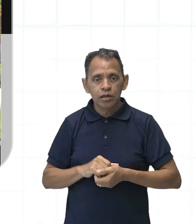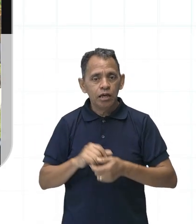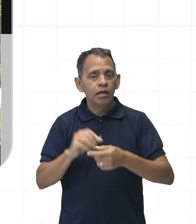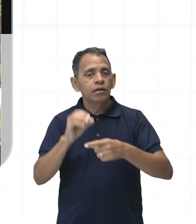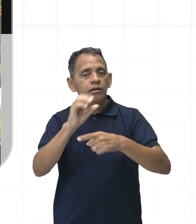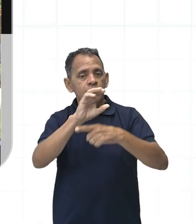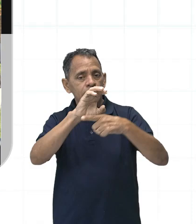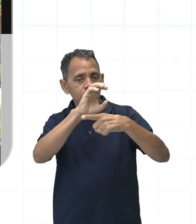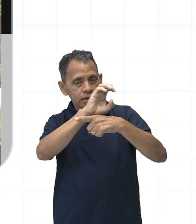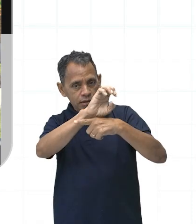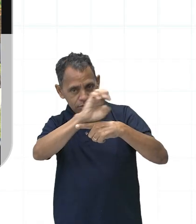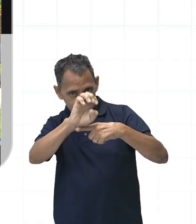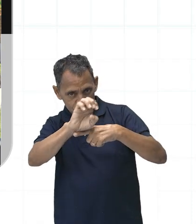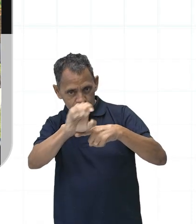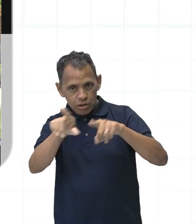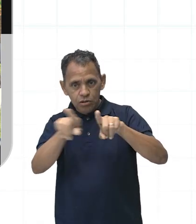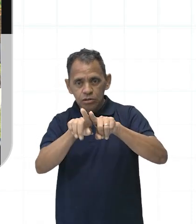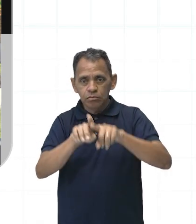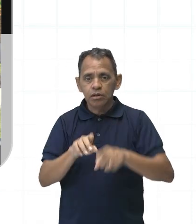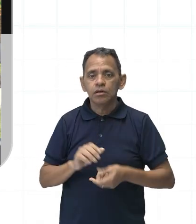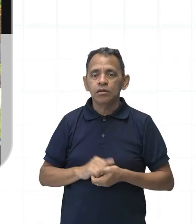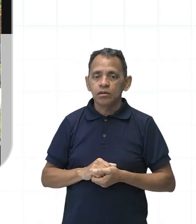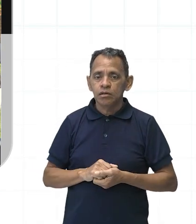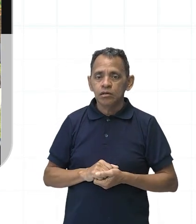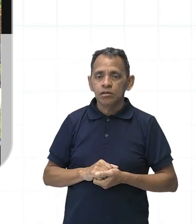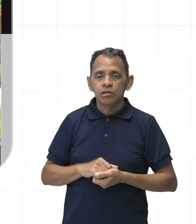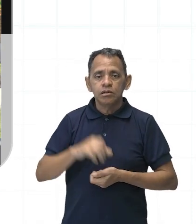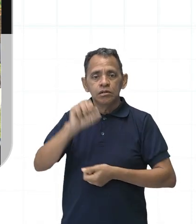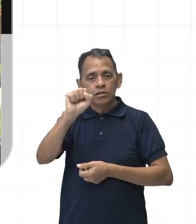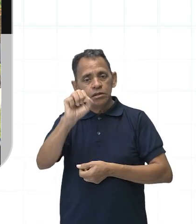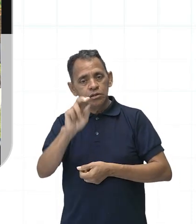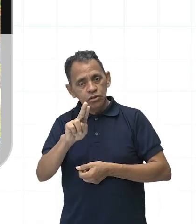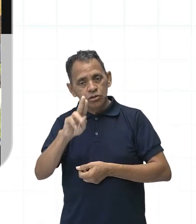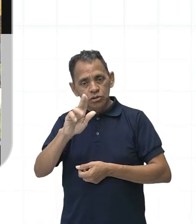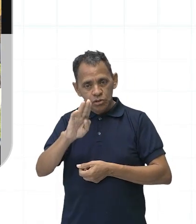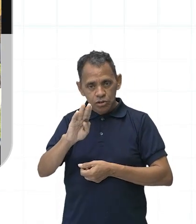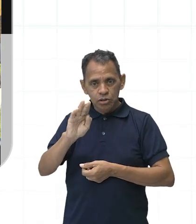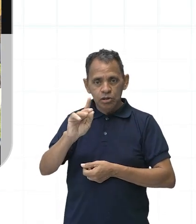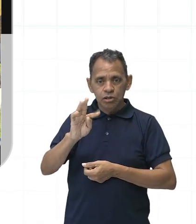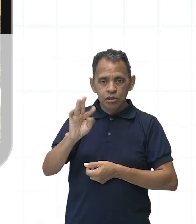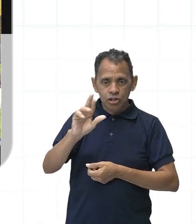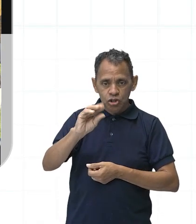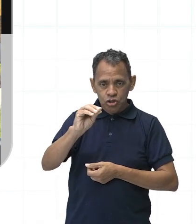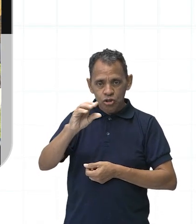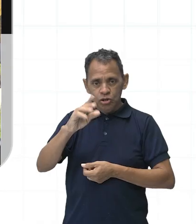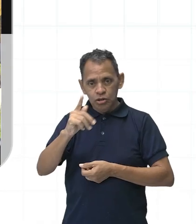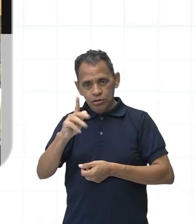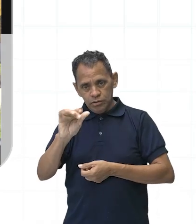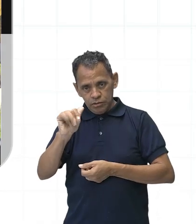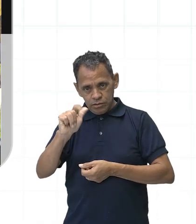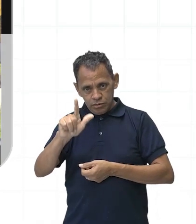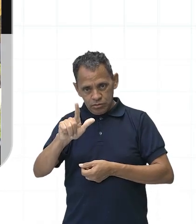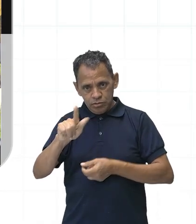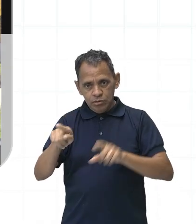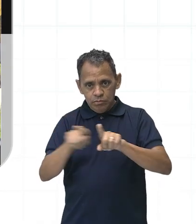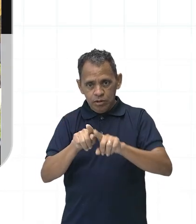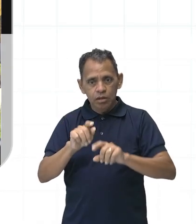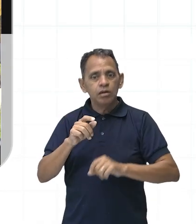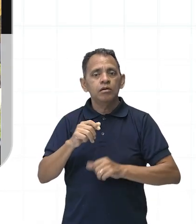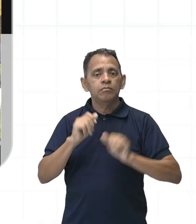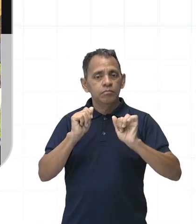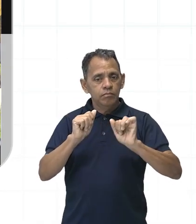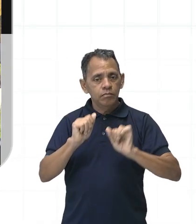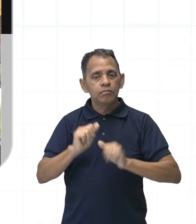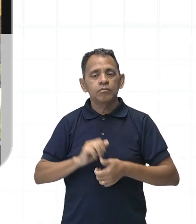subtropical, né, clima tropical? Tudo isso, gente, a gente tem que observar aí que pode ocorrer em diferenças. Agora,